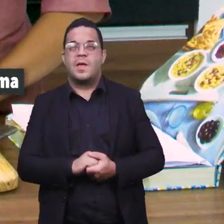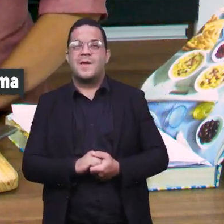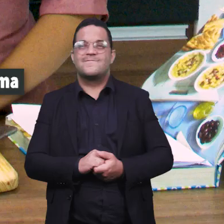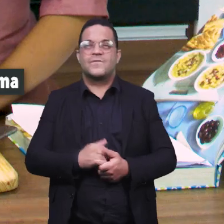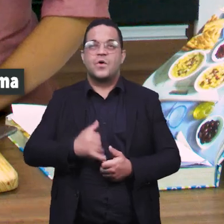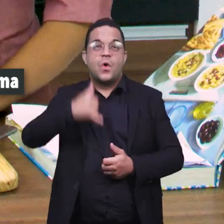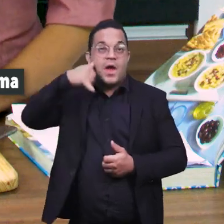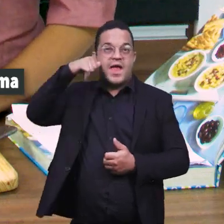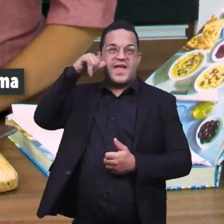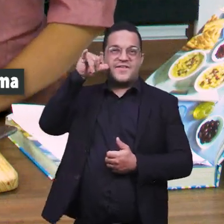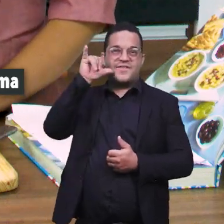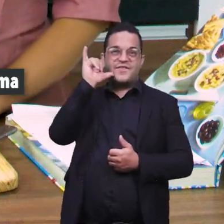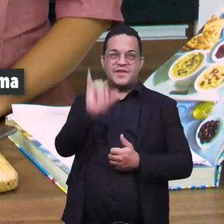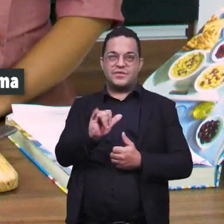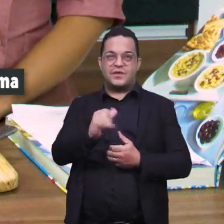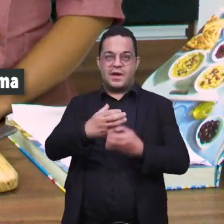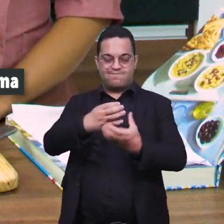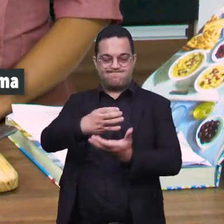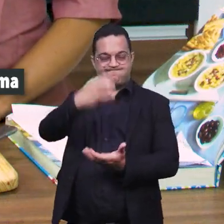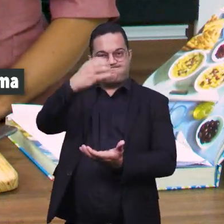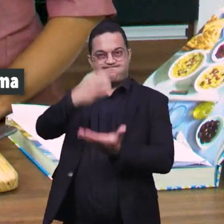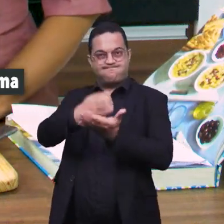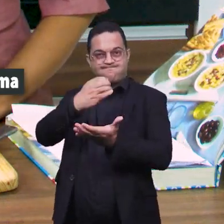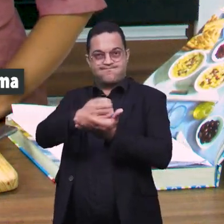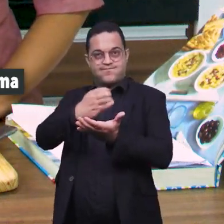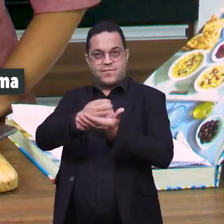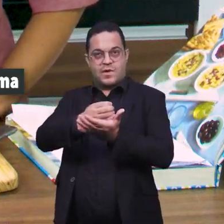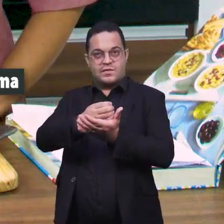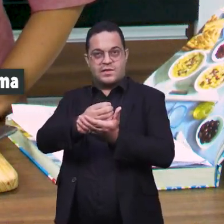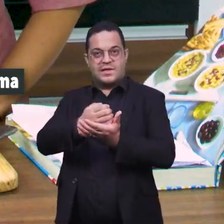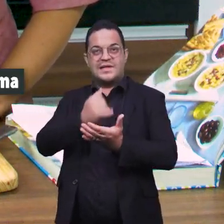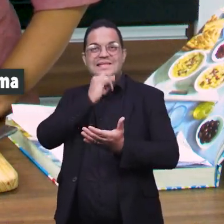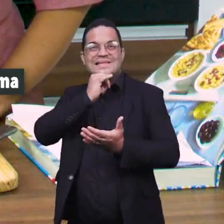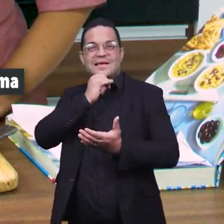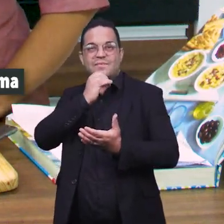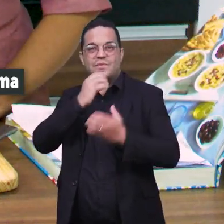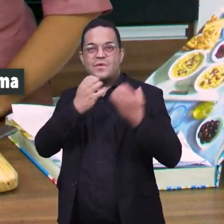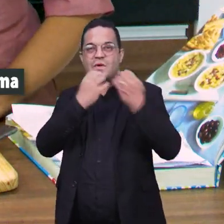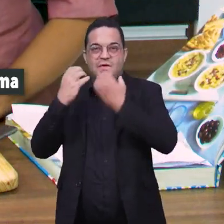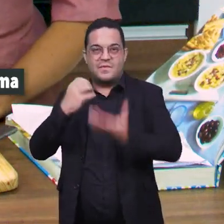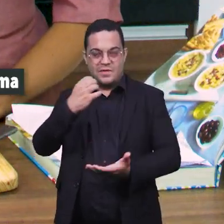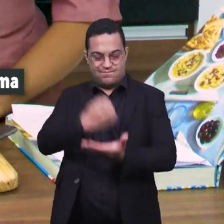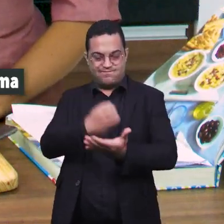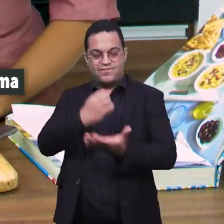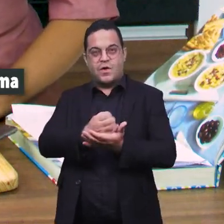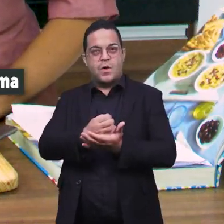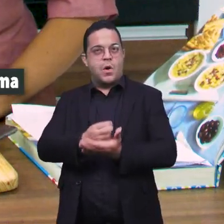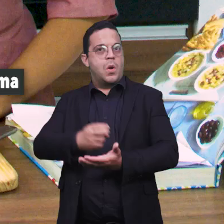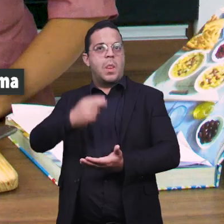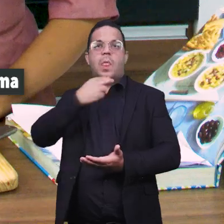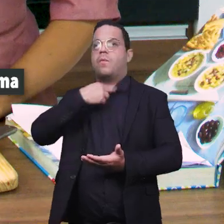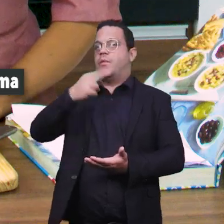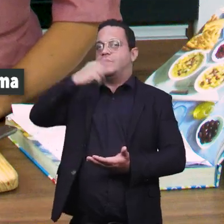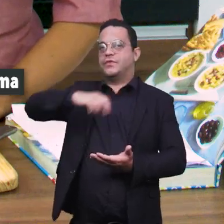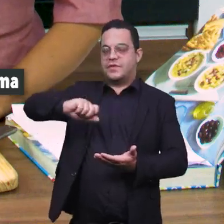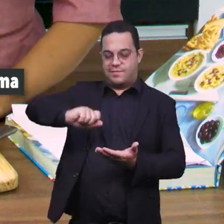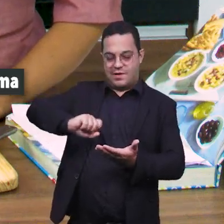isso é primordial. Muito bem. Porque, na verdade, eu falei que ela serve para tudo. Menos para